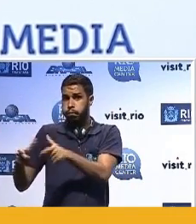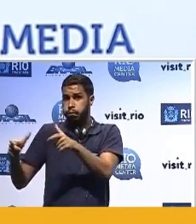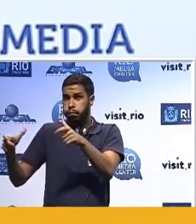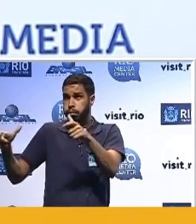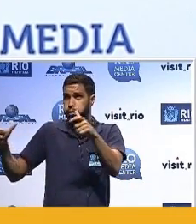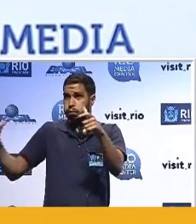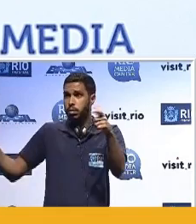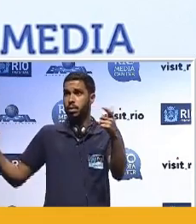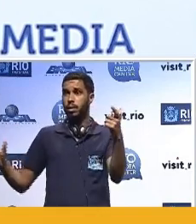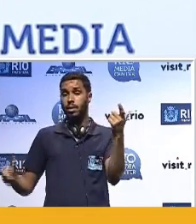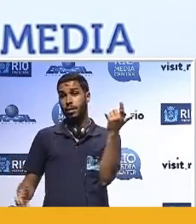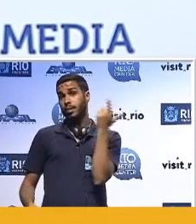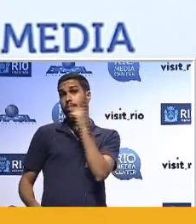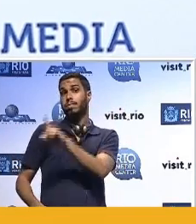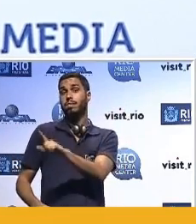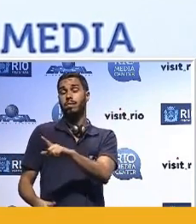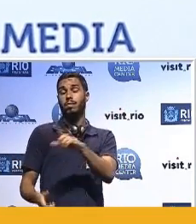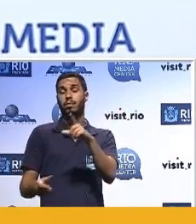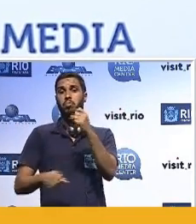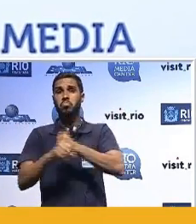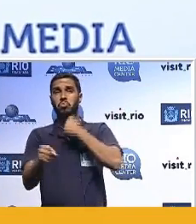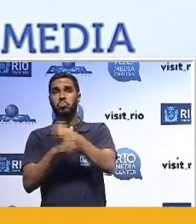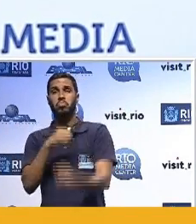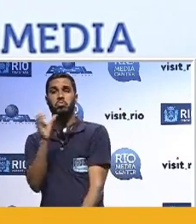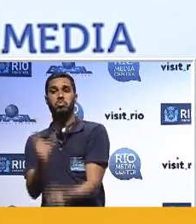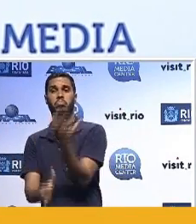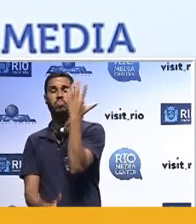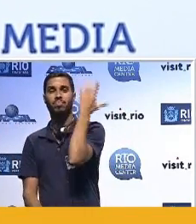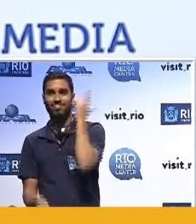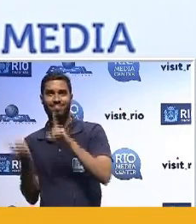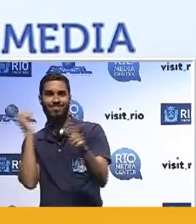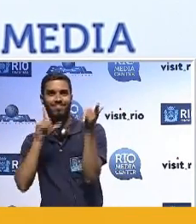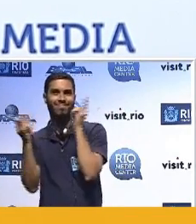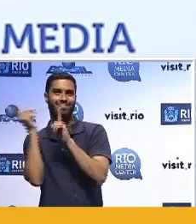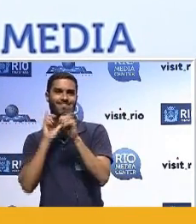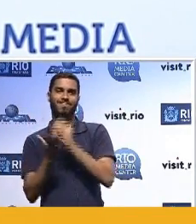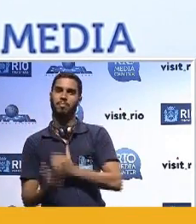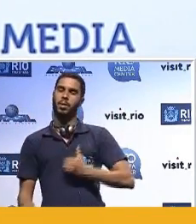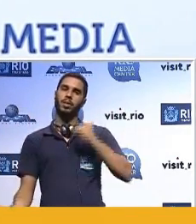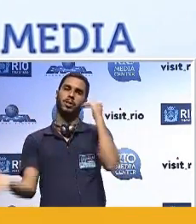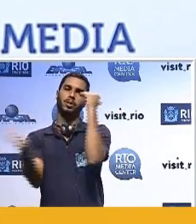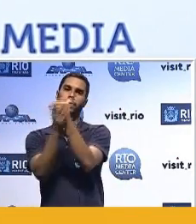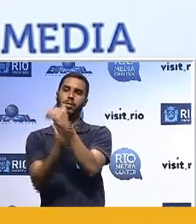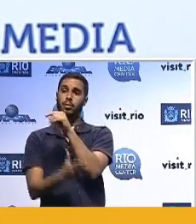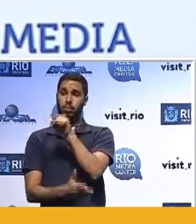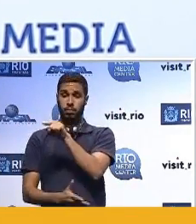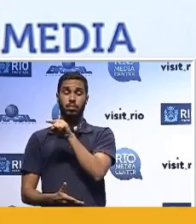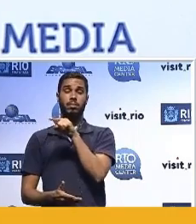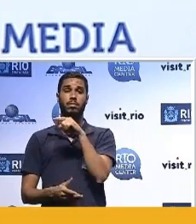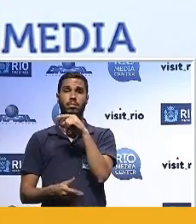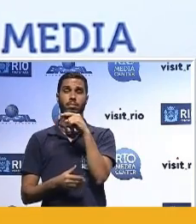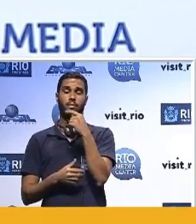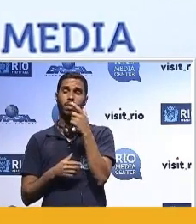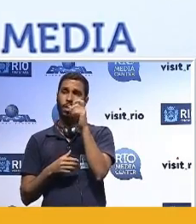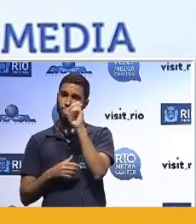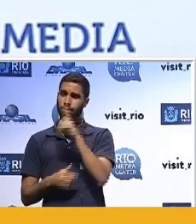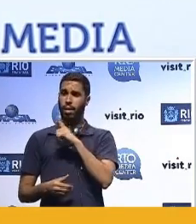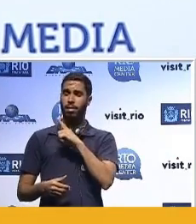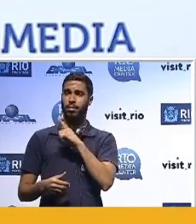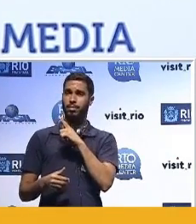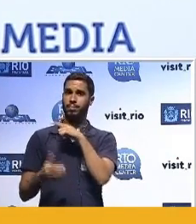será. O guia tem versões em inglês e espanhol e foi elaborado para os Jogos